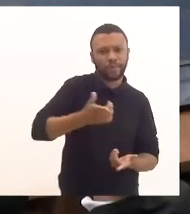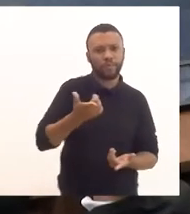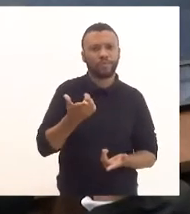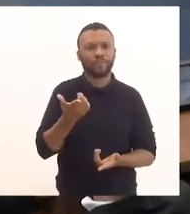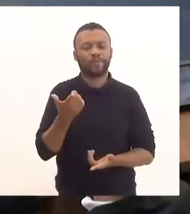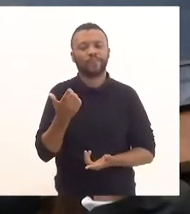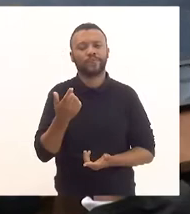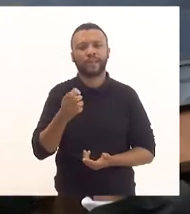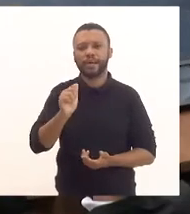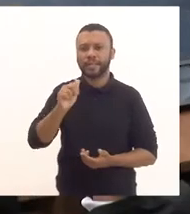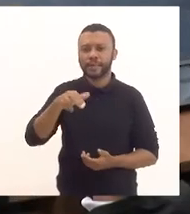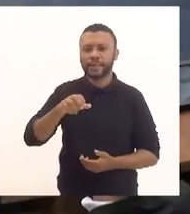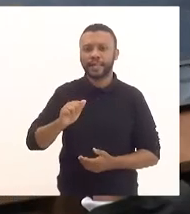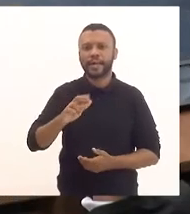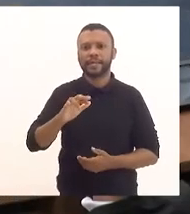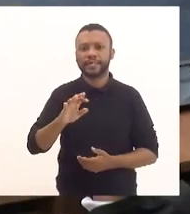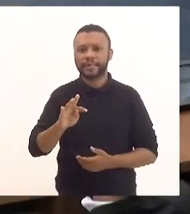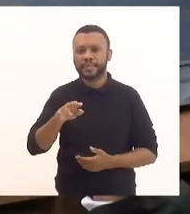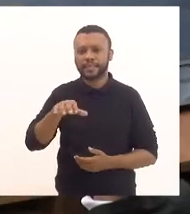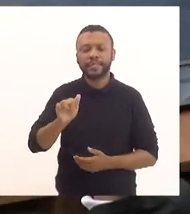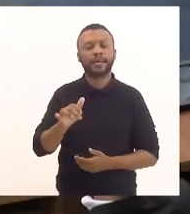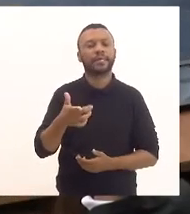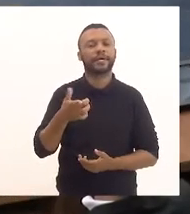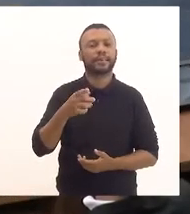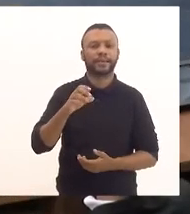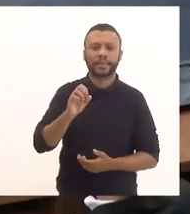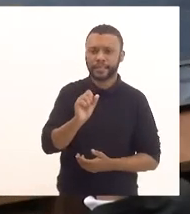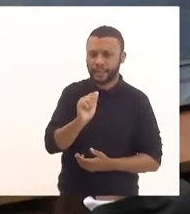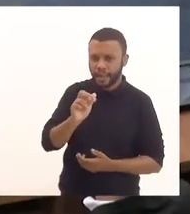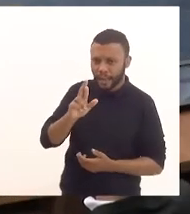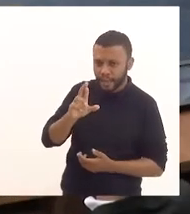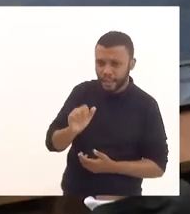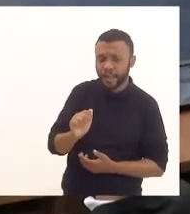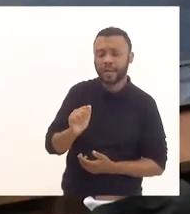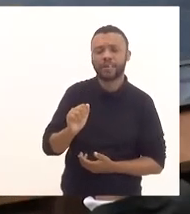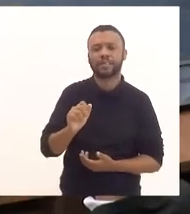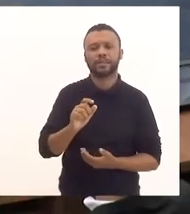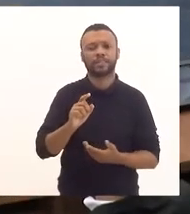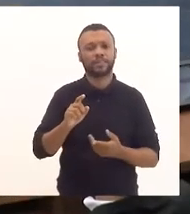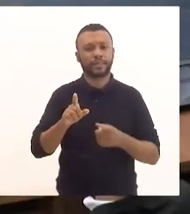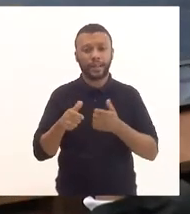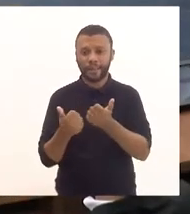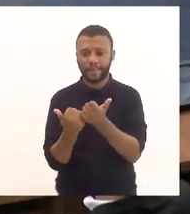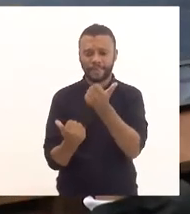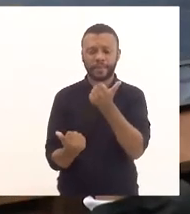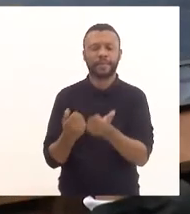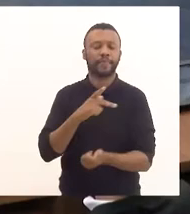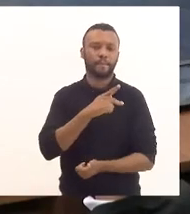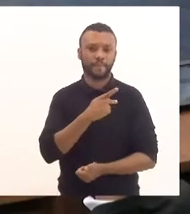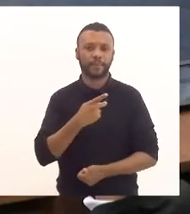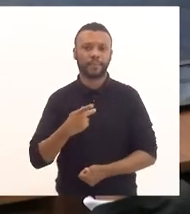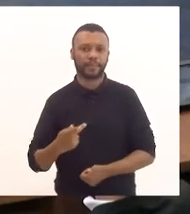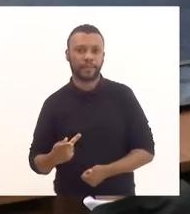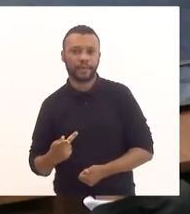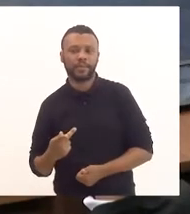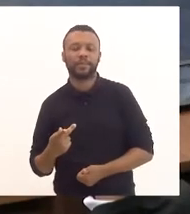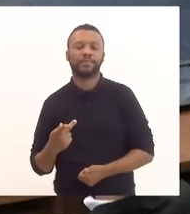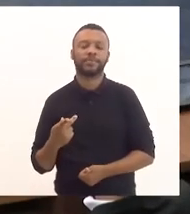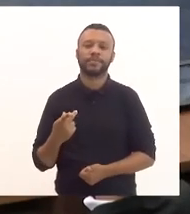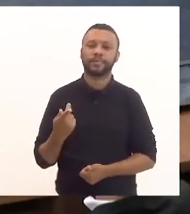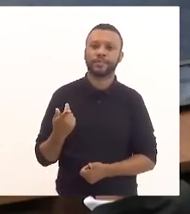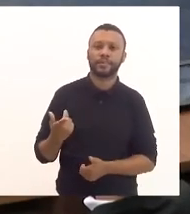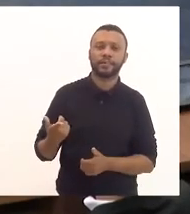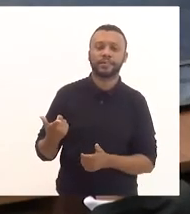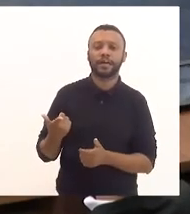amaerj Ana Cristina defensora pública Sarah Rúbia ex-presidente feira da